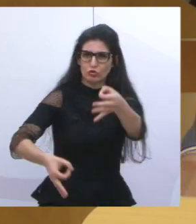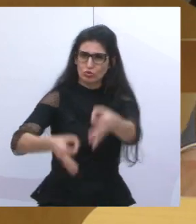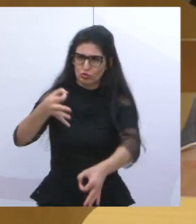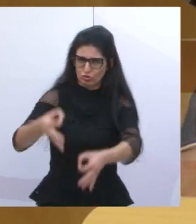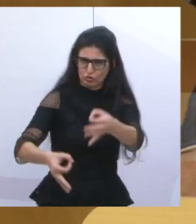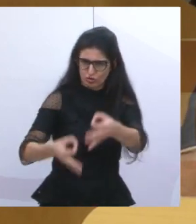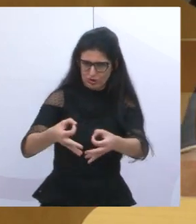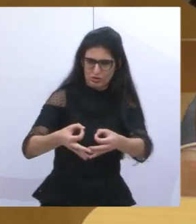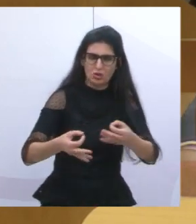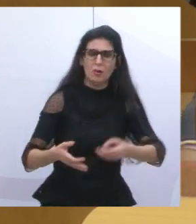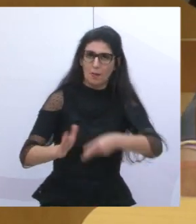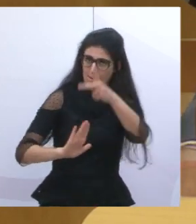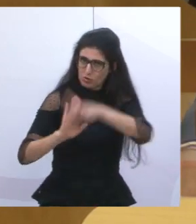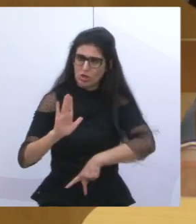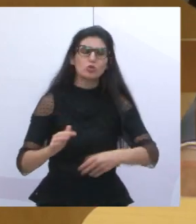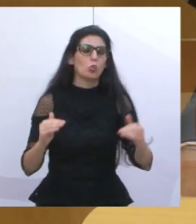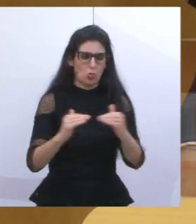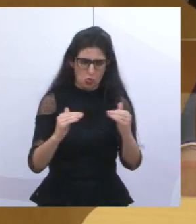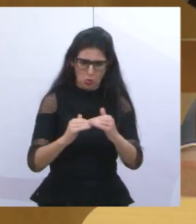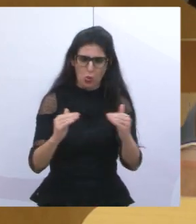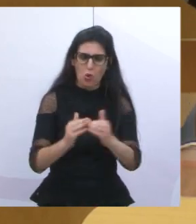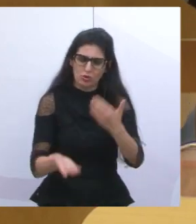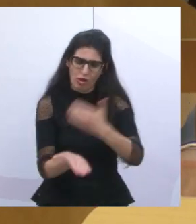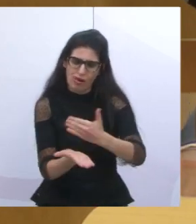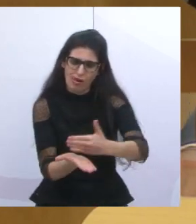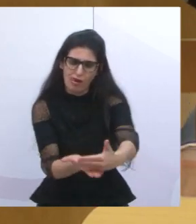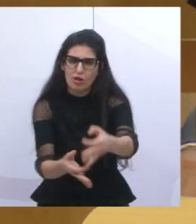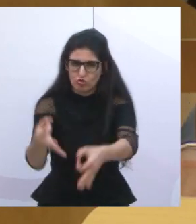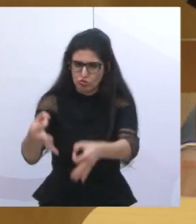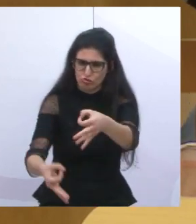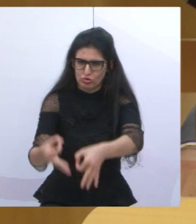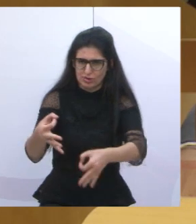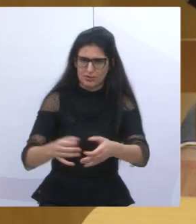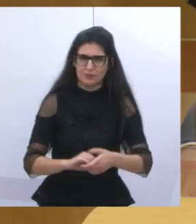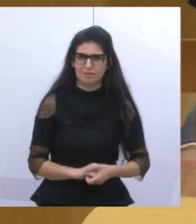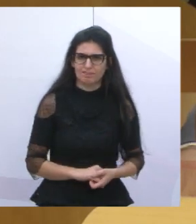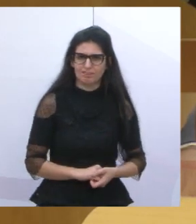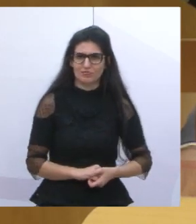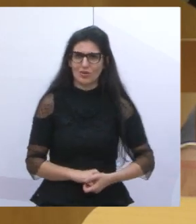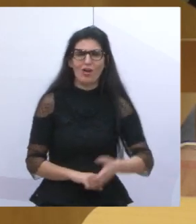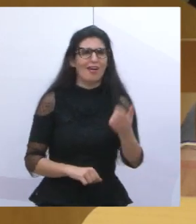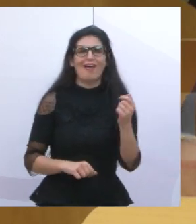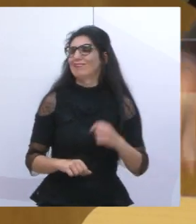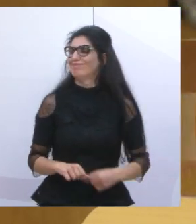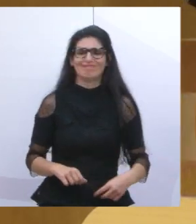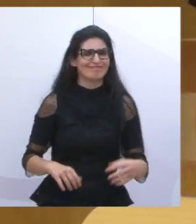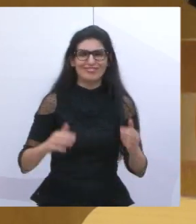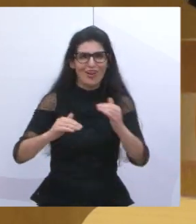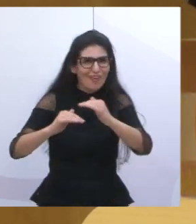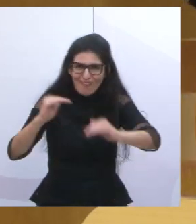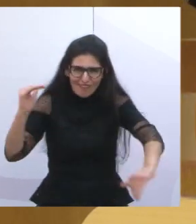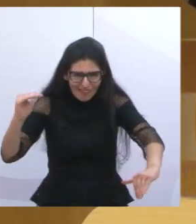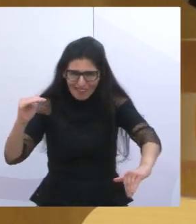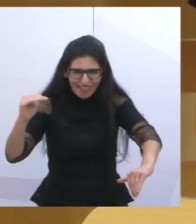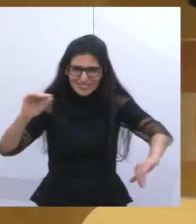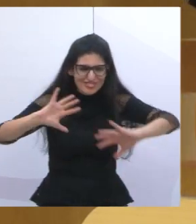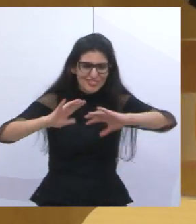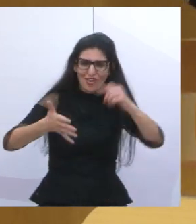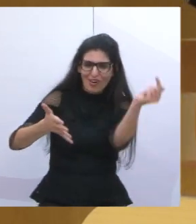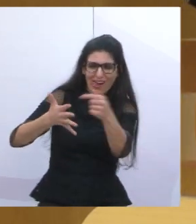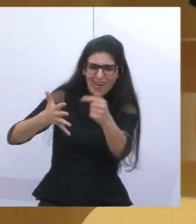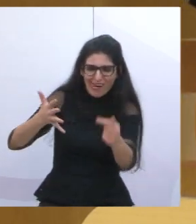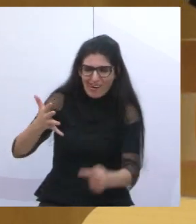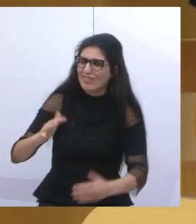tem fundamento nesse projeto aqui, Fernando. O resto é presente de grego. O governo já começou a